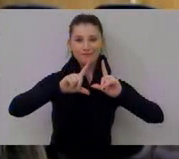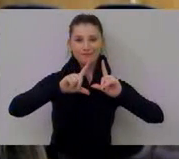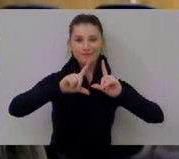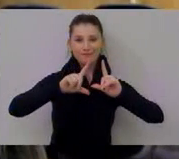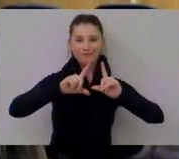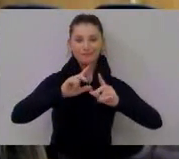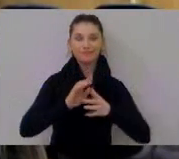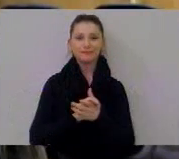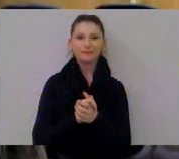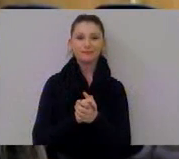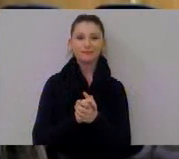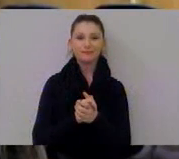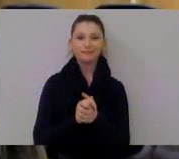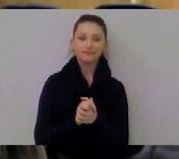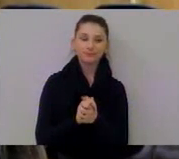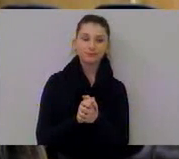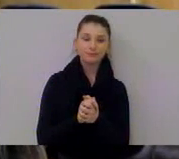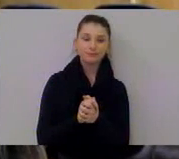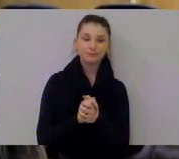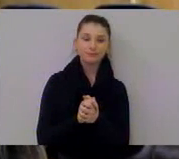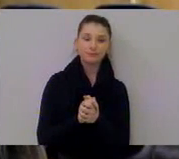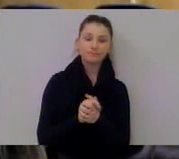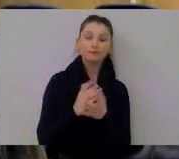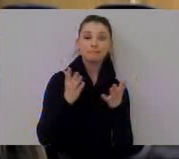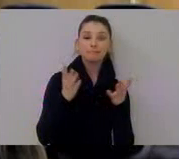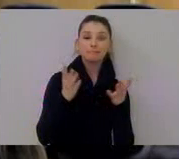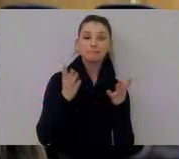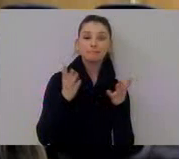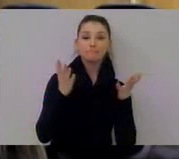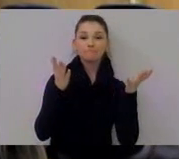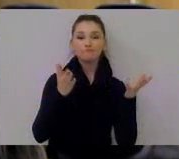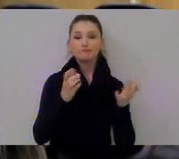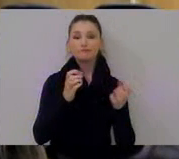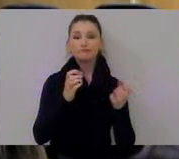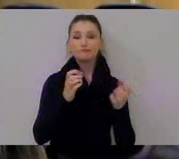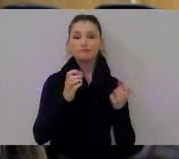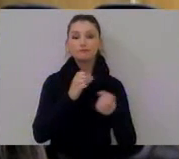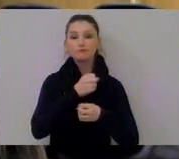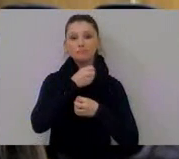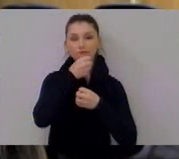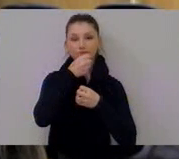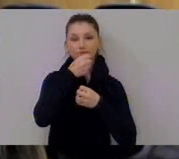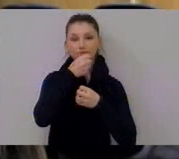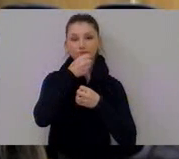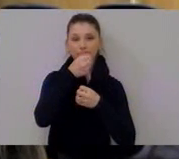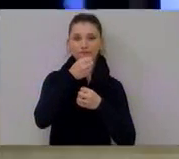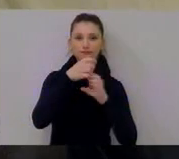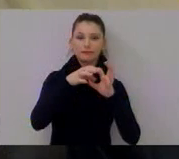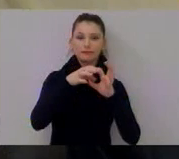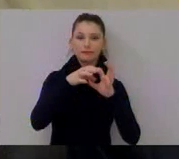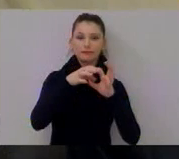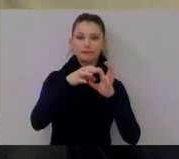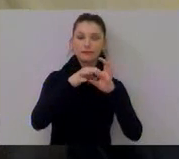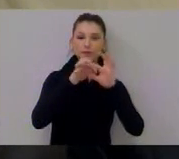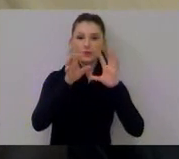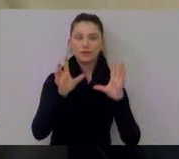Para uso da tribuna livre essa noite, conforme a solicitação do vereador Salésio